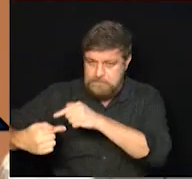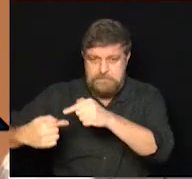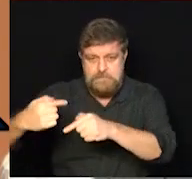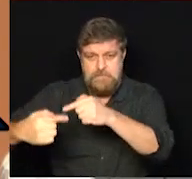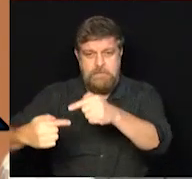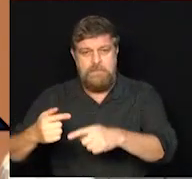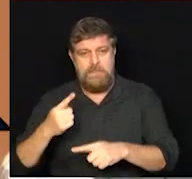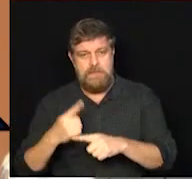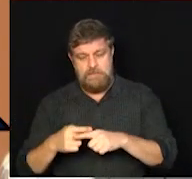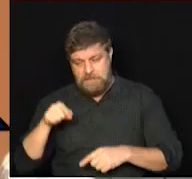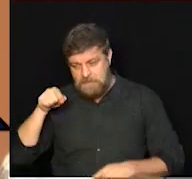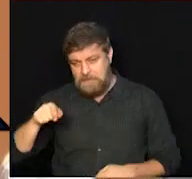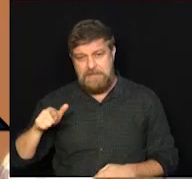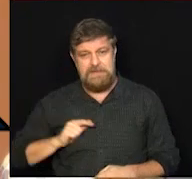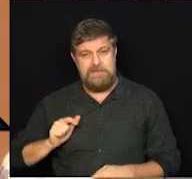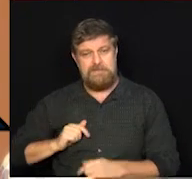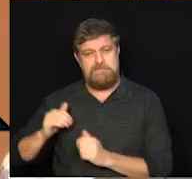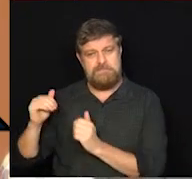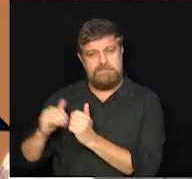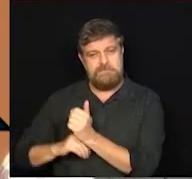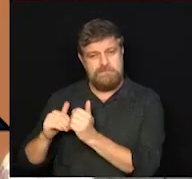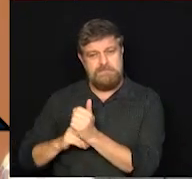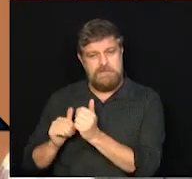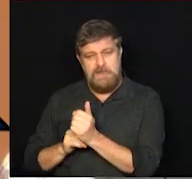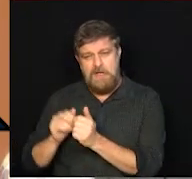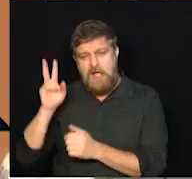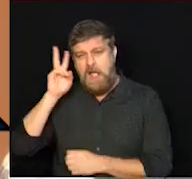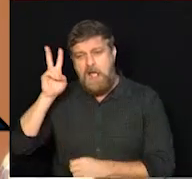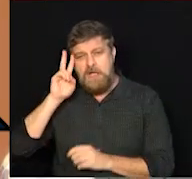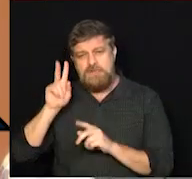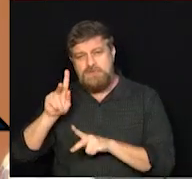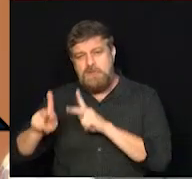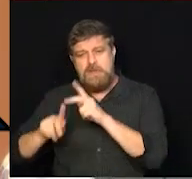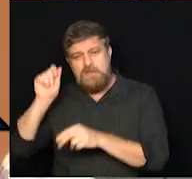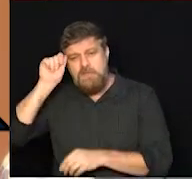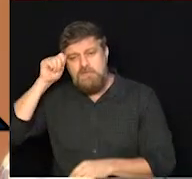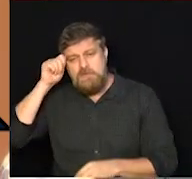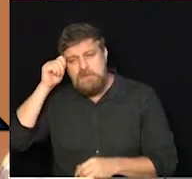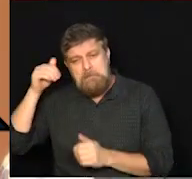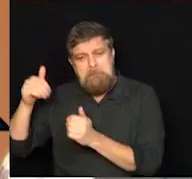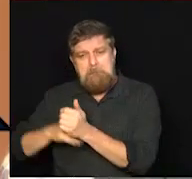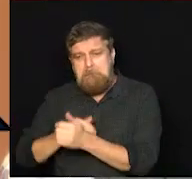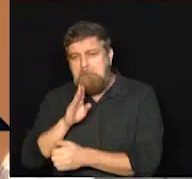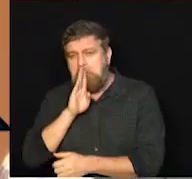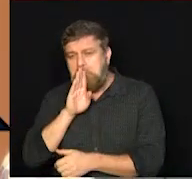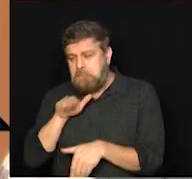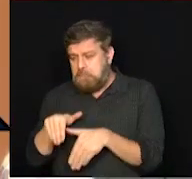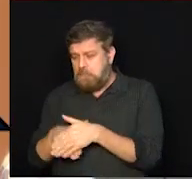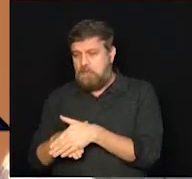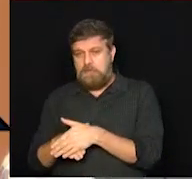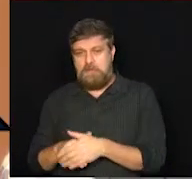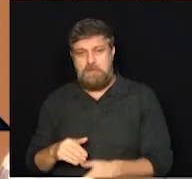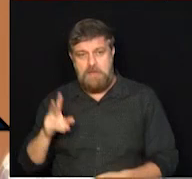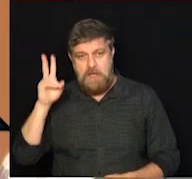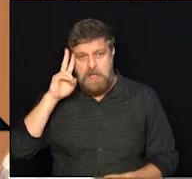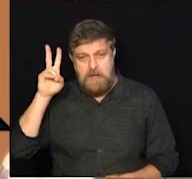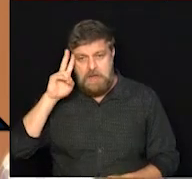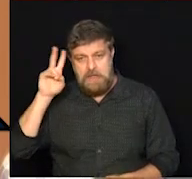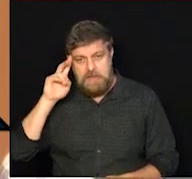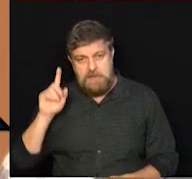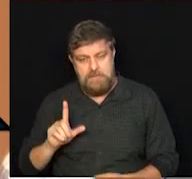uma ocultação da história da população negra queria lembrar também que o artigo 18 da